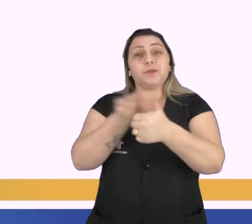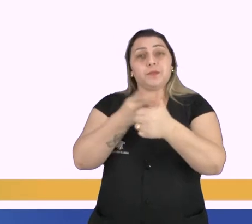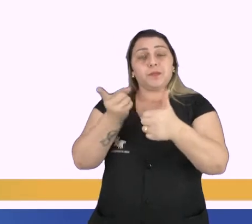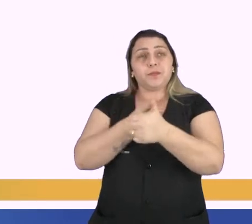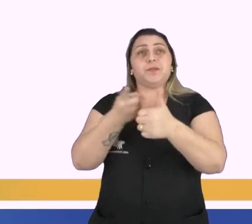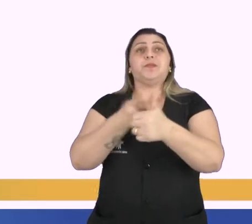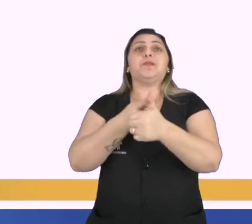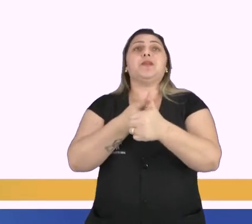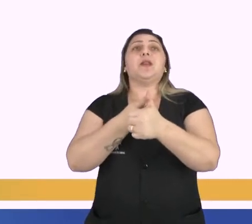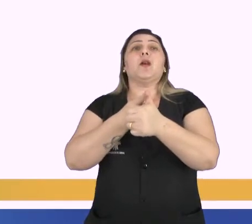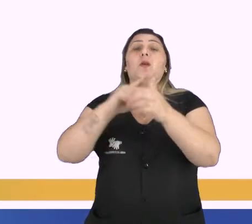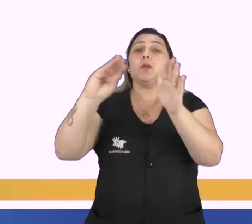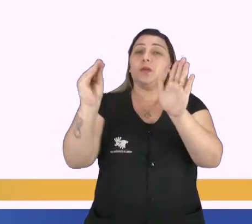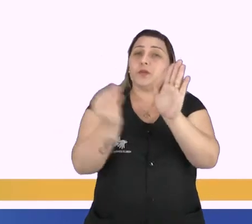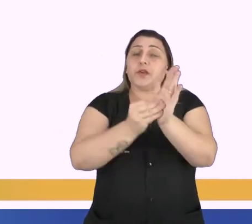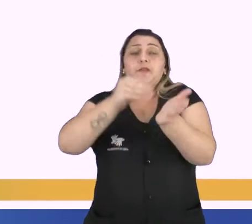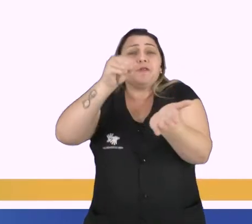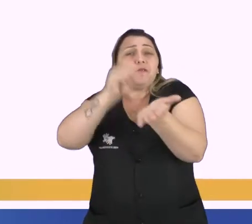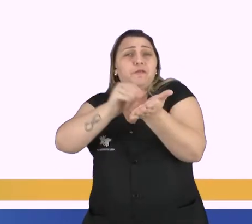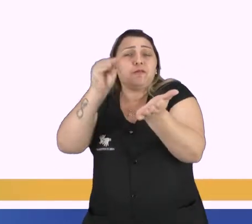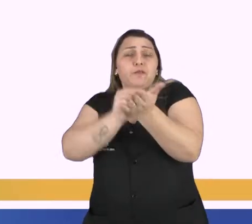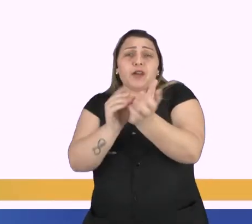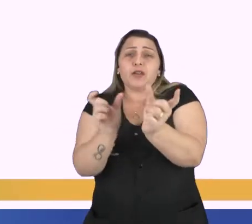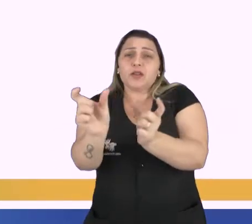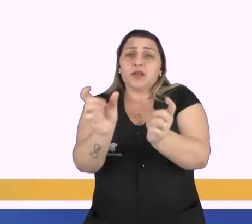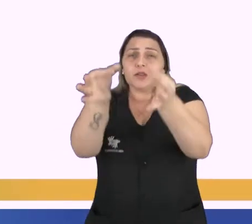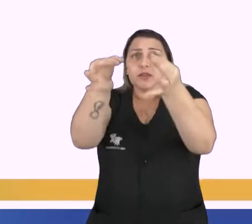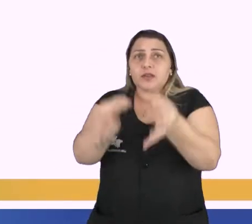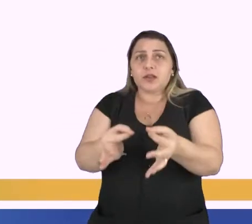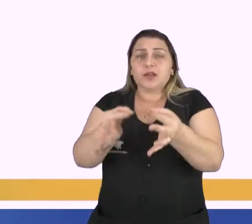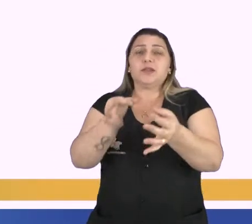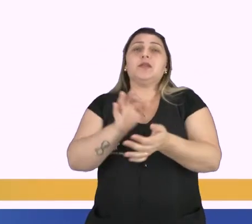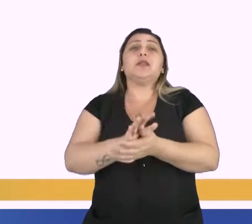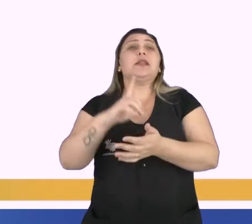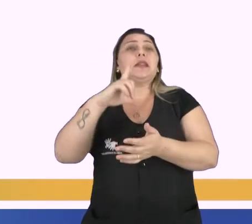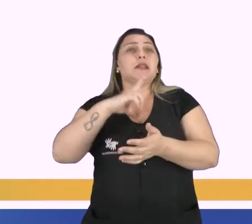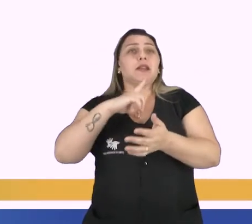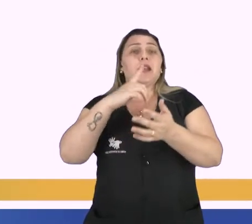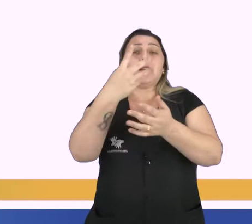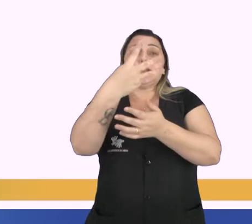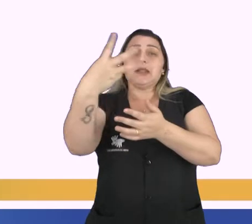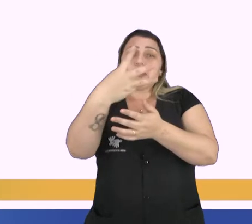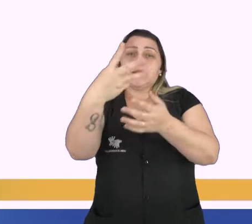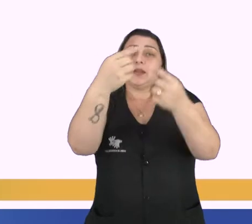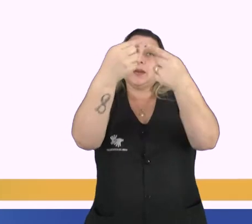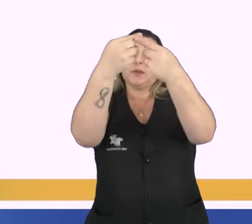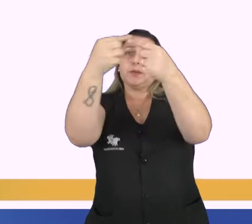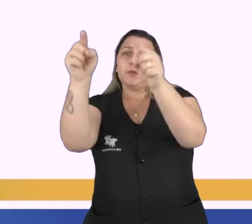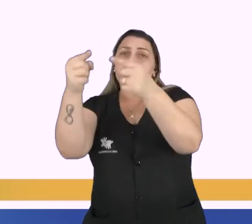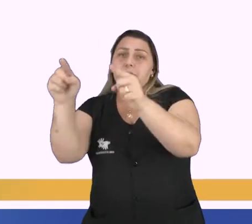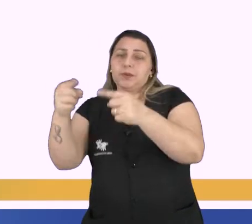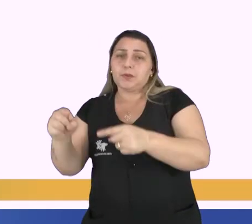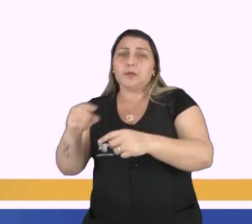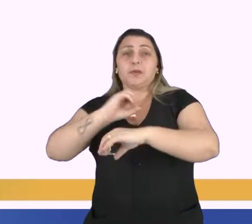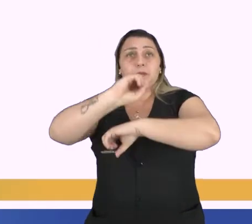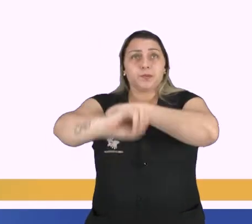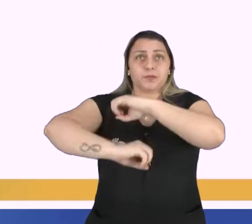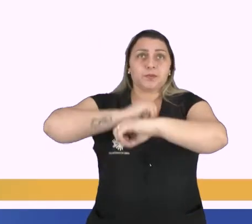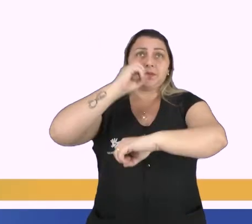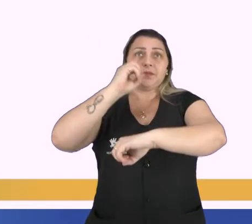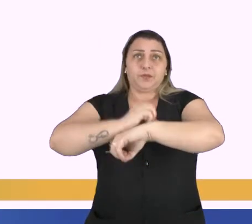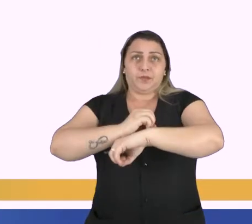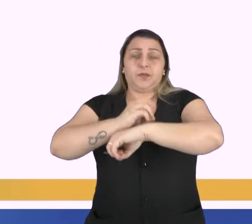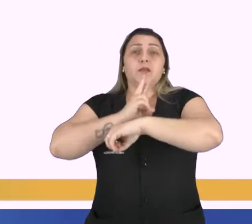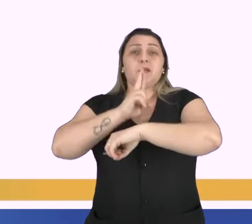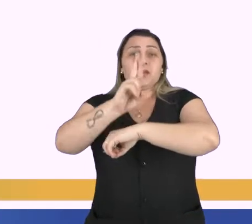bem simples. Complete a sentença abaixo com os termos corretos. Você tem uma sentença com 3 lacunas, né? As estações do ano